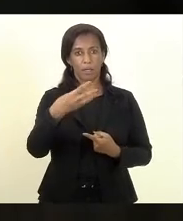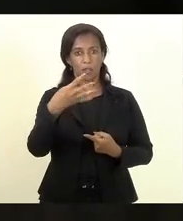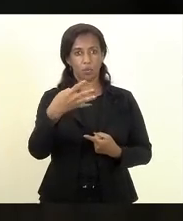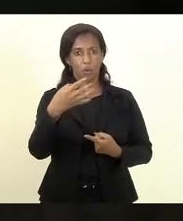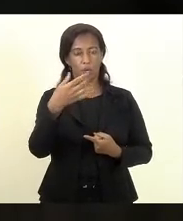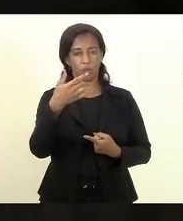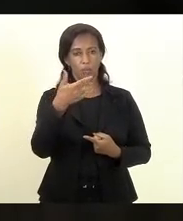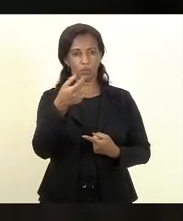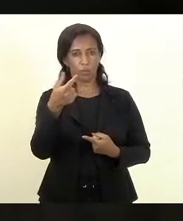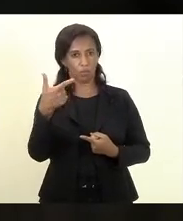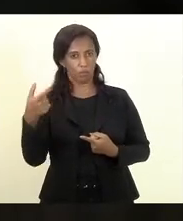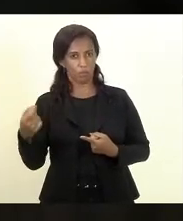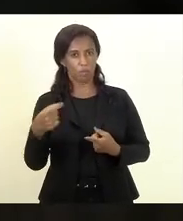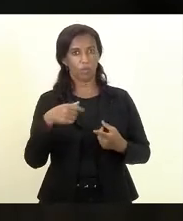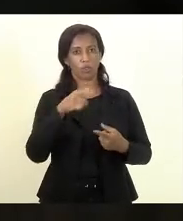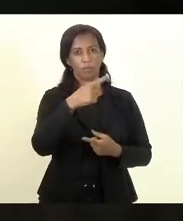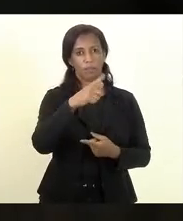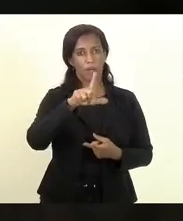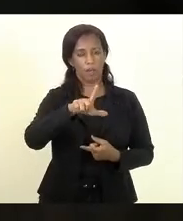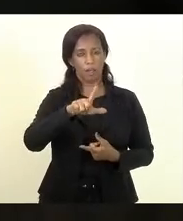3471 de 2020, projeto de lei